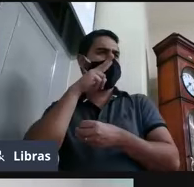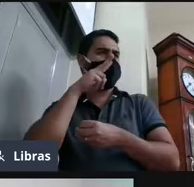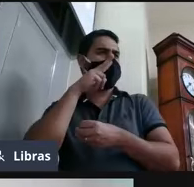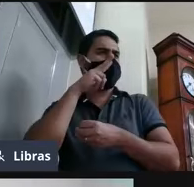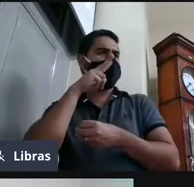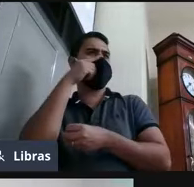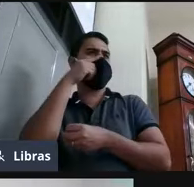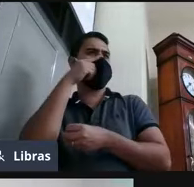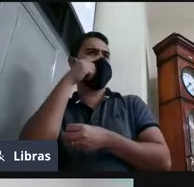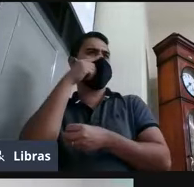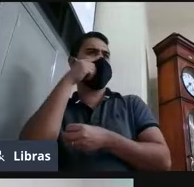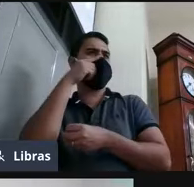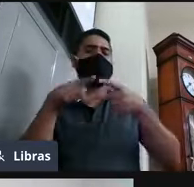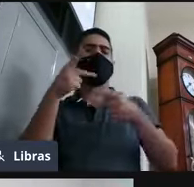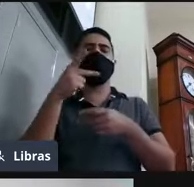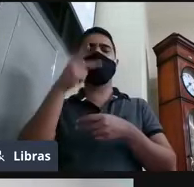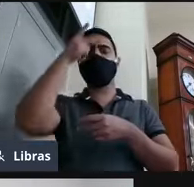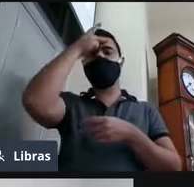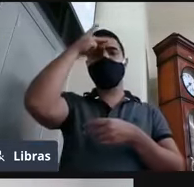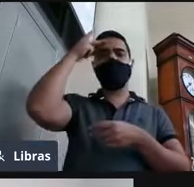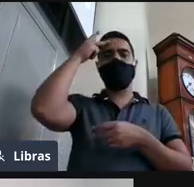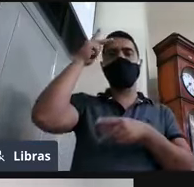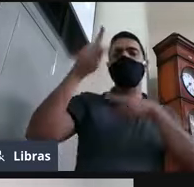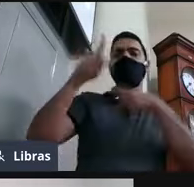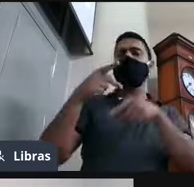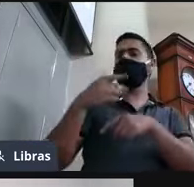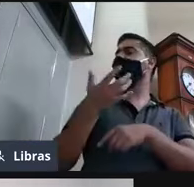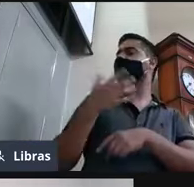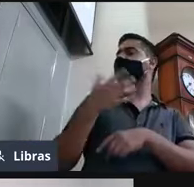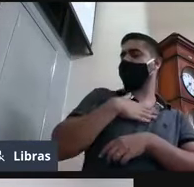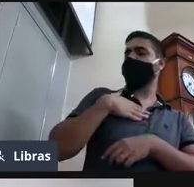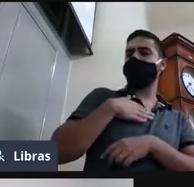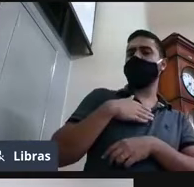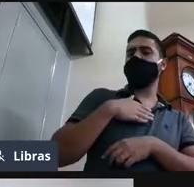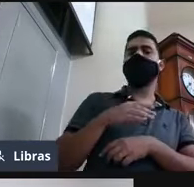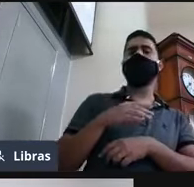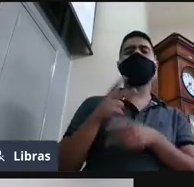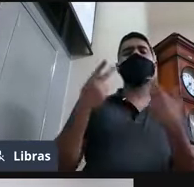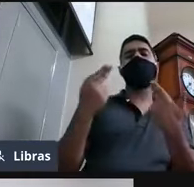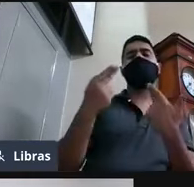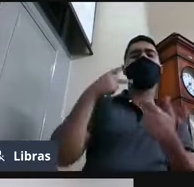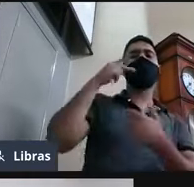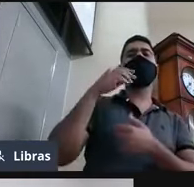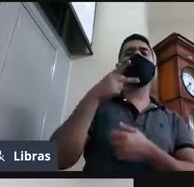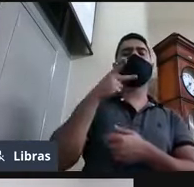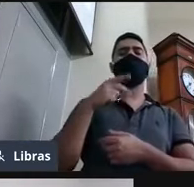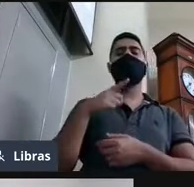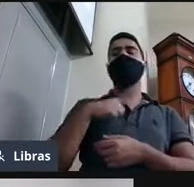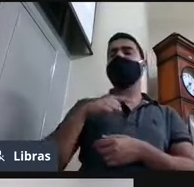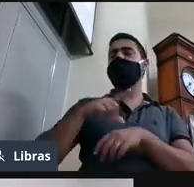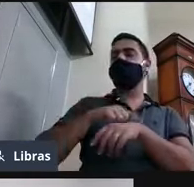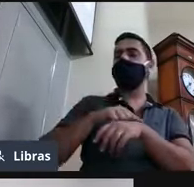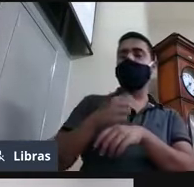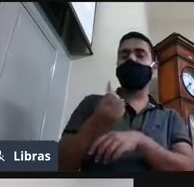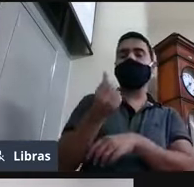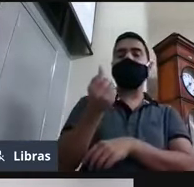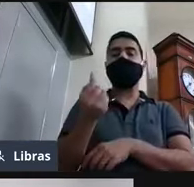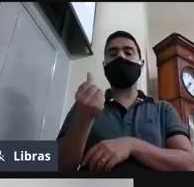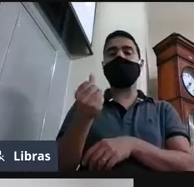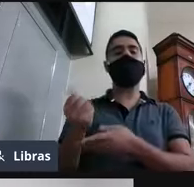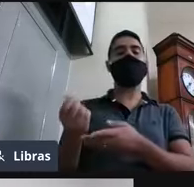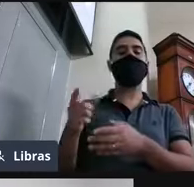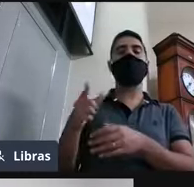da população, desse povo que está satisfeito com esse prefeito, igual o Celcinho falou aqui, que levanta às 6 horas da manhã e chega às 8 horas da noite